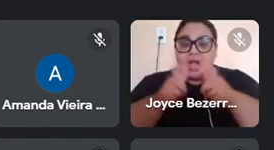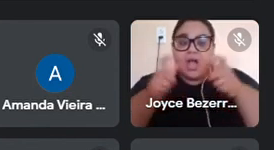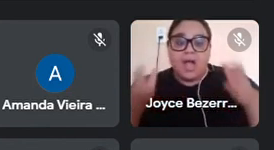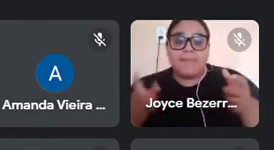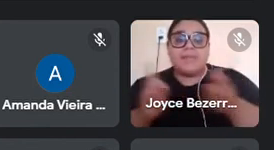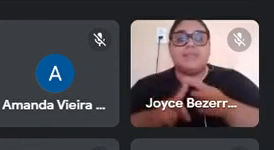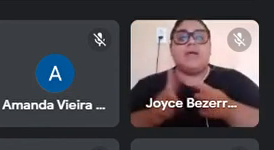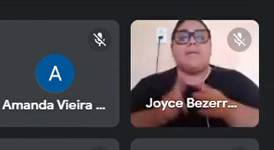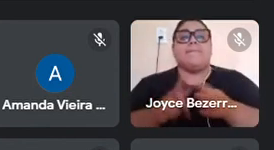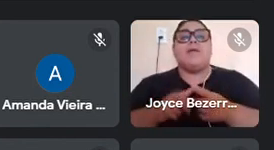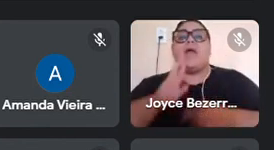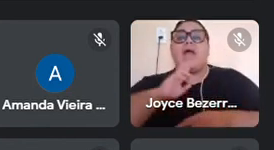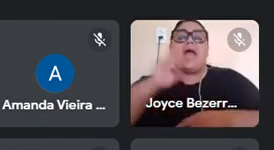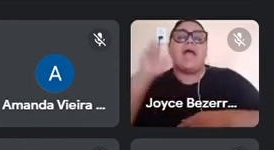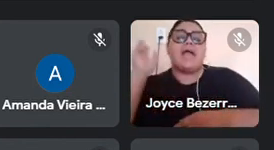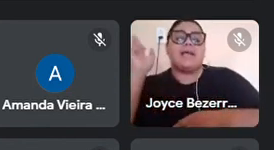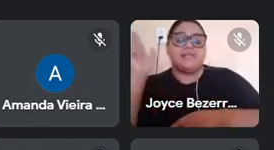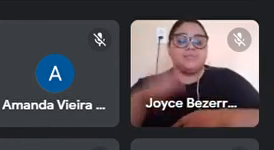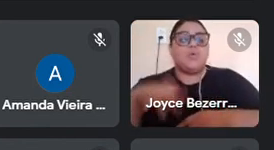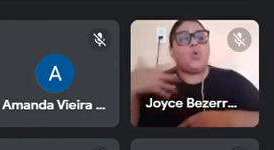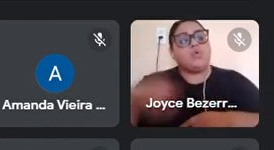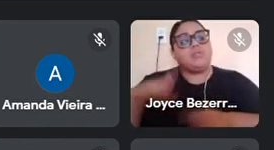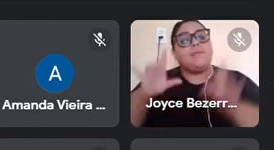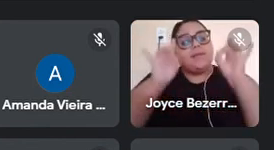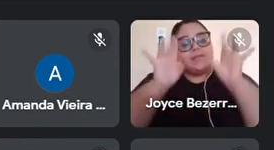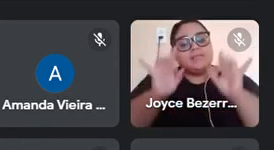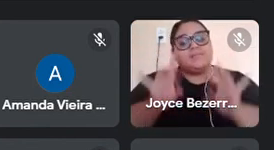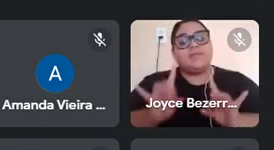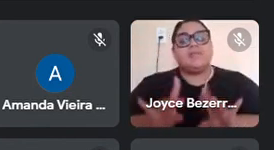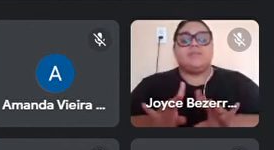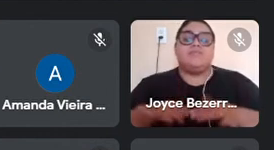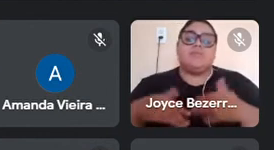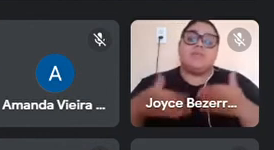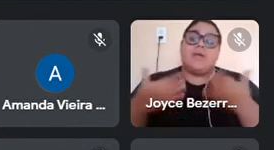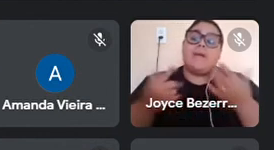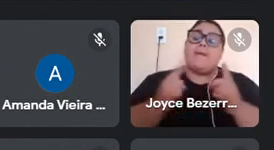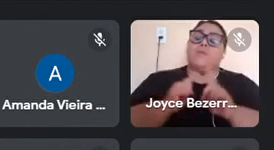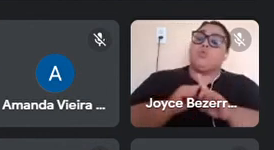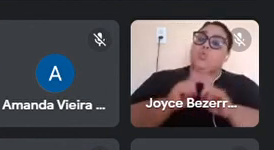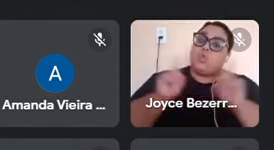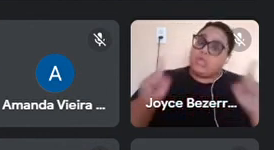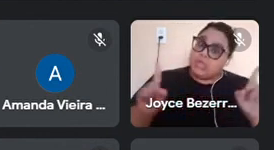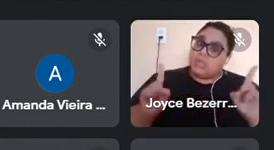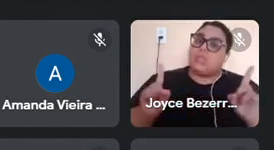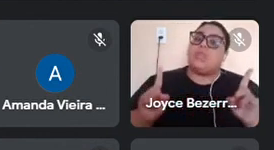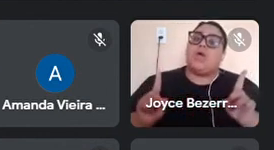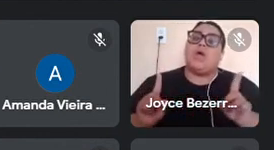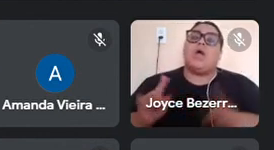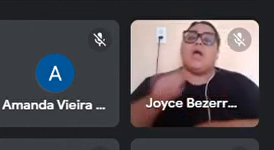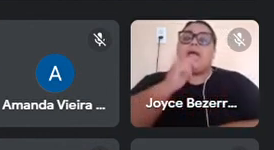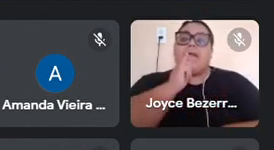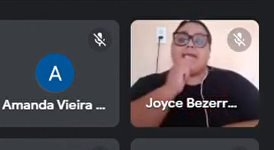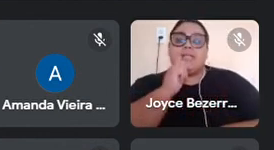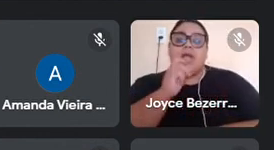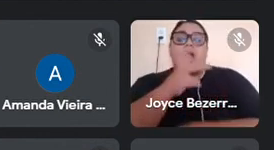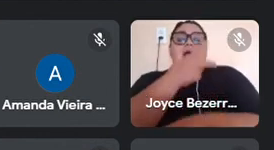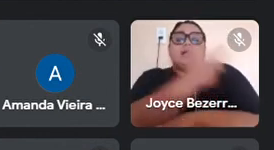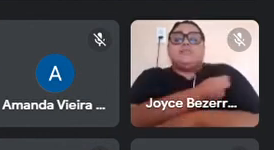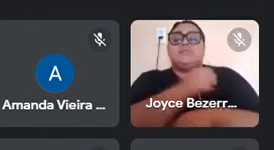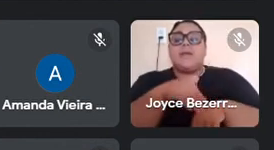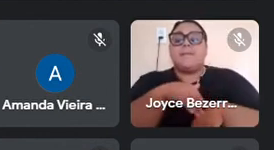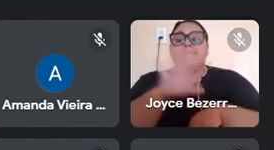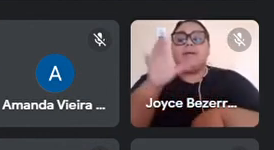permite que a resposta seja altamente específica. No entanto, ela é das vacinas a que possui o